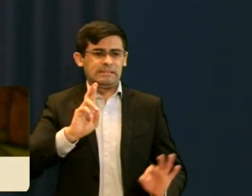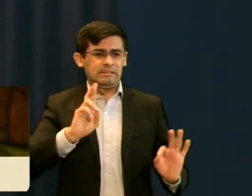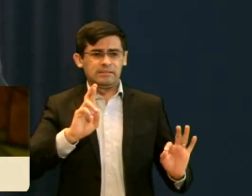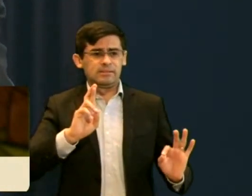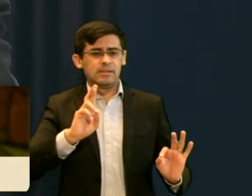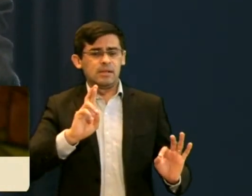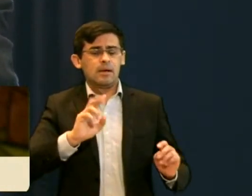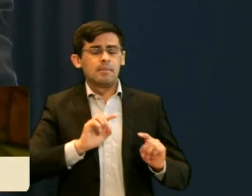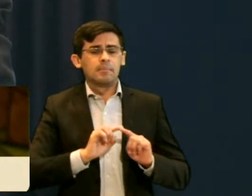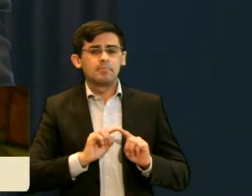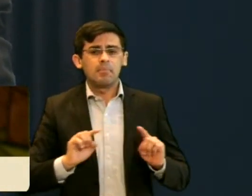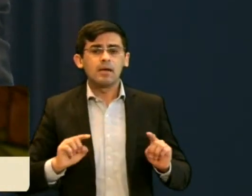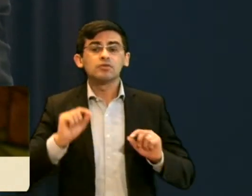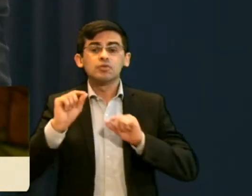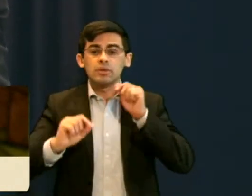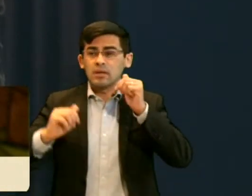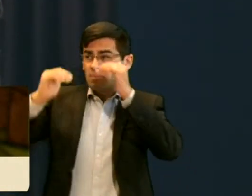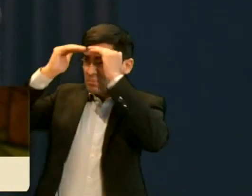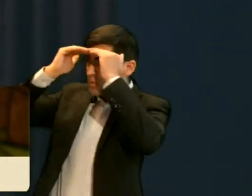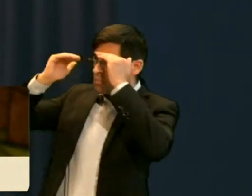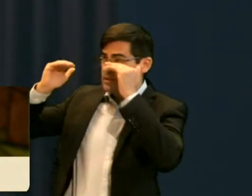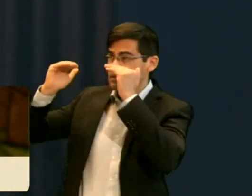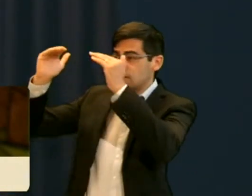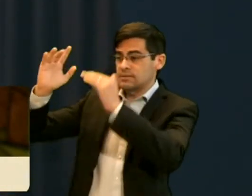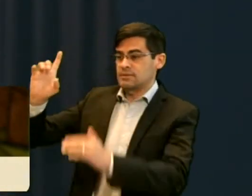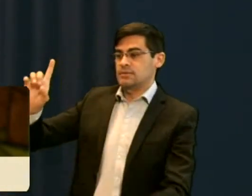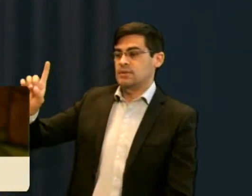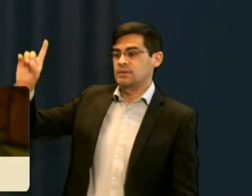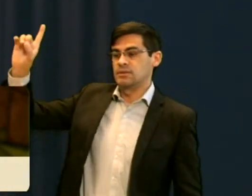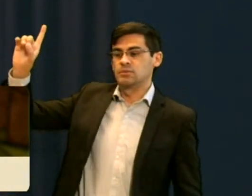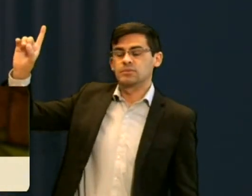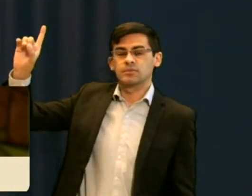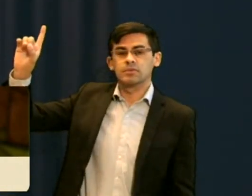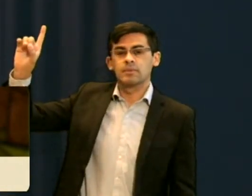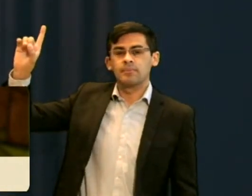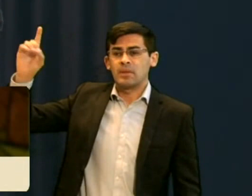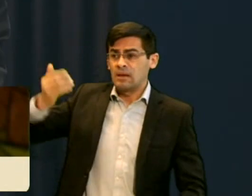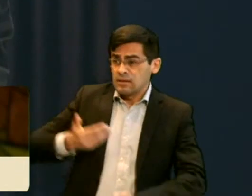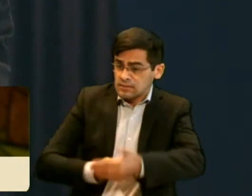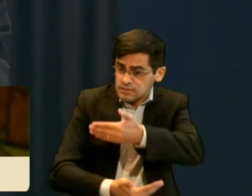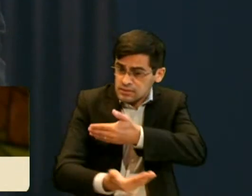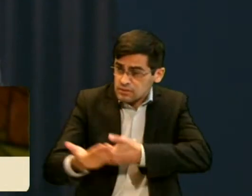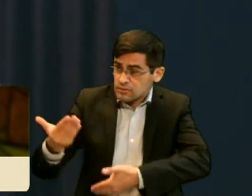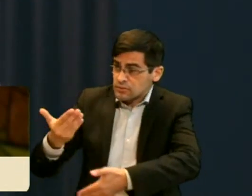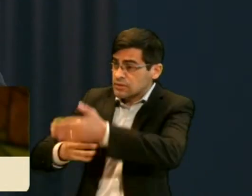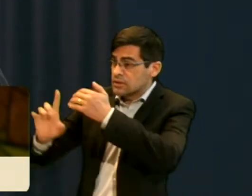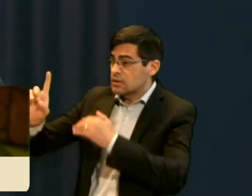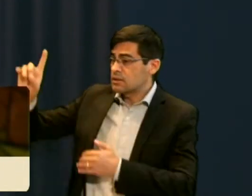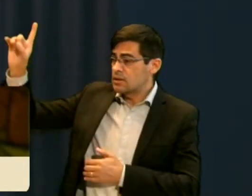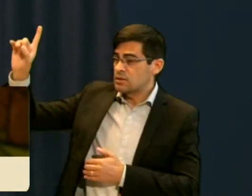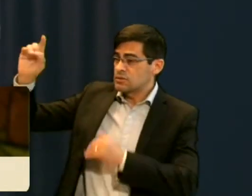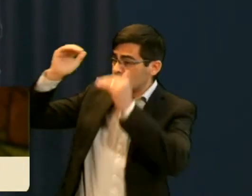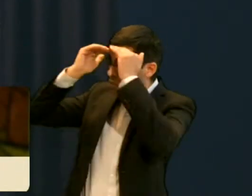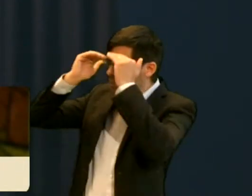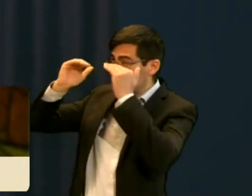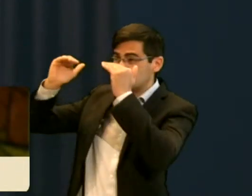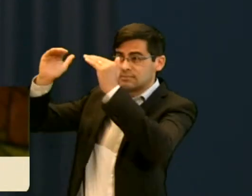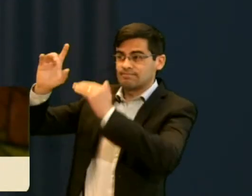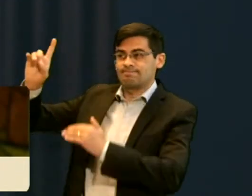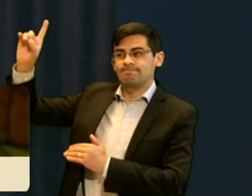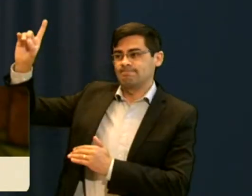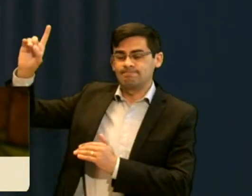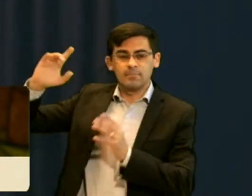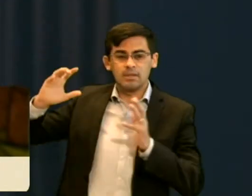Ela é uma obediência a Deus, é uma servidão em obediência.